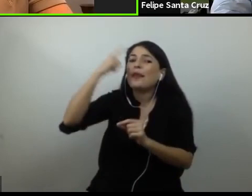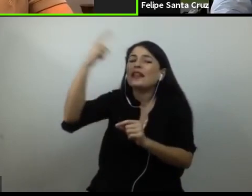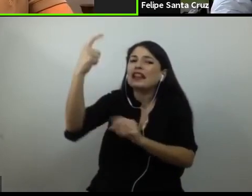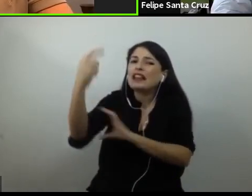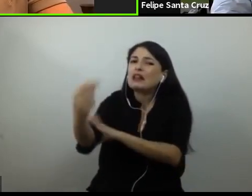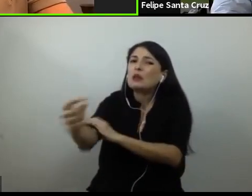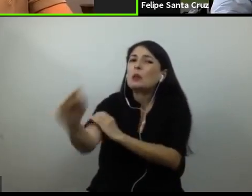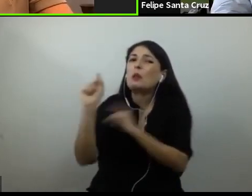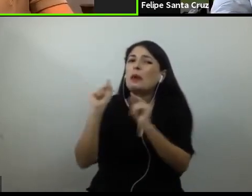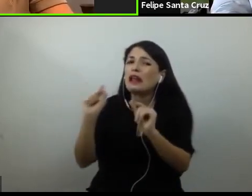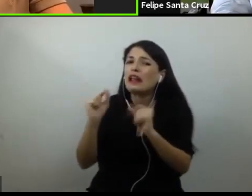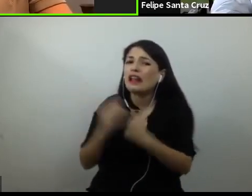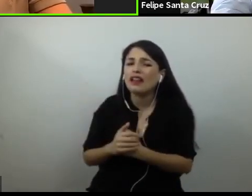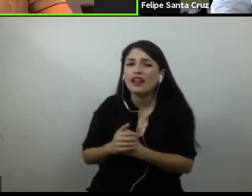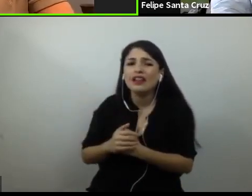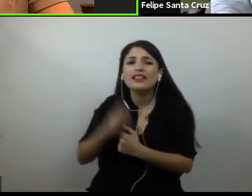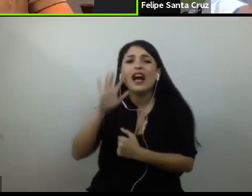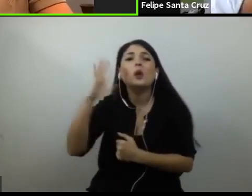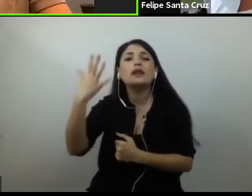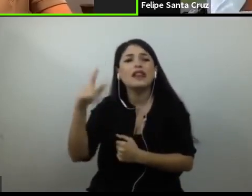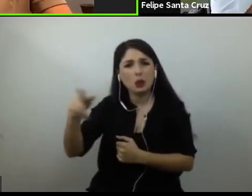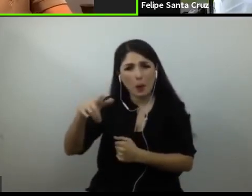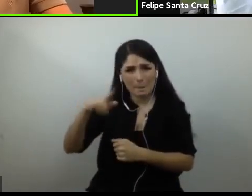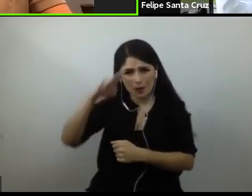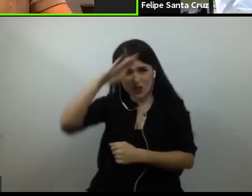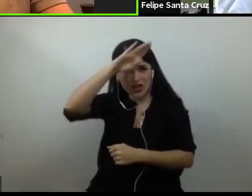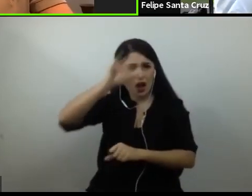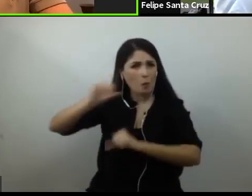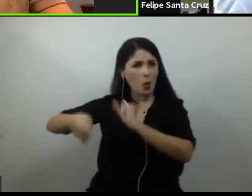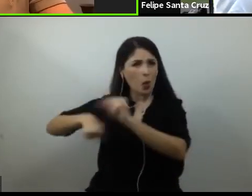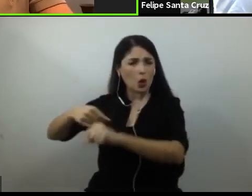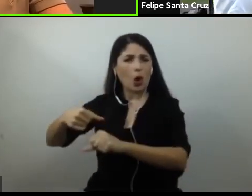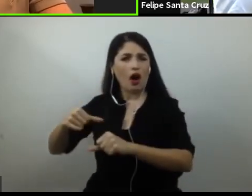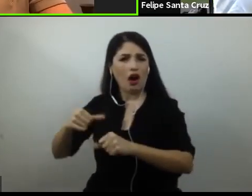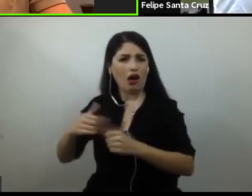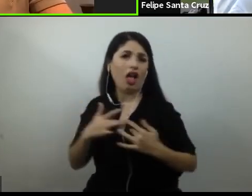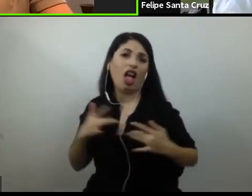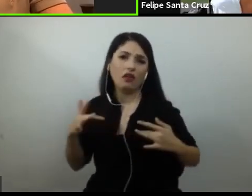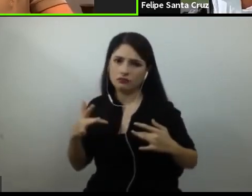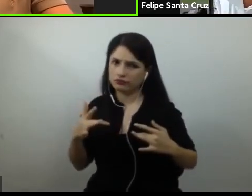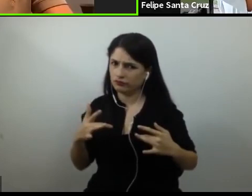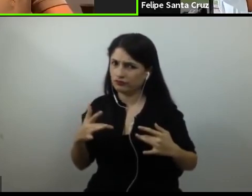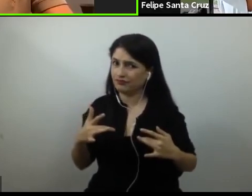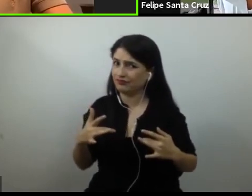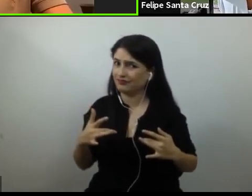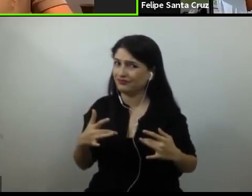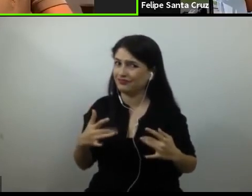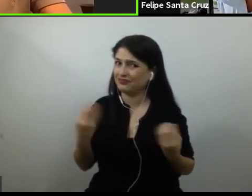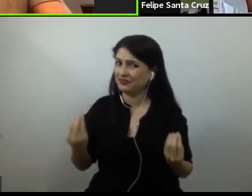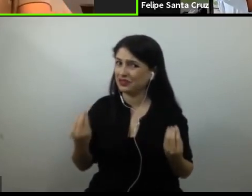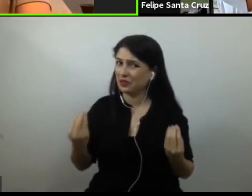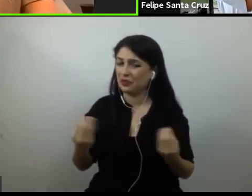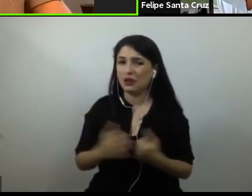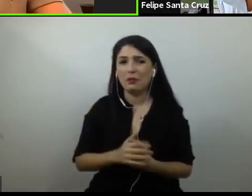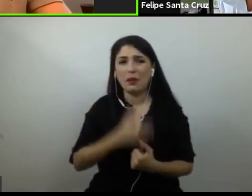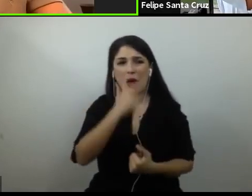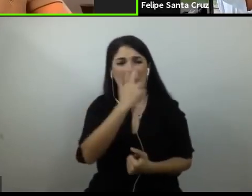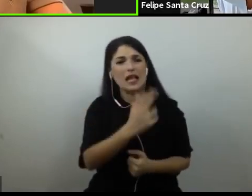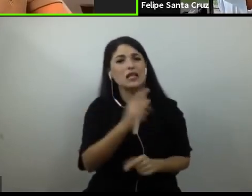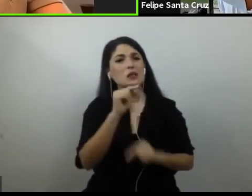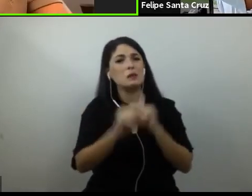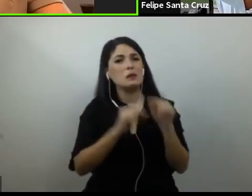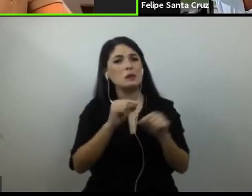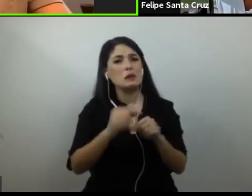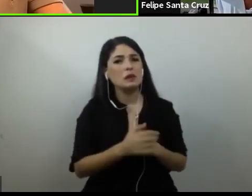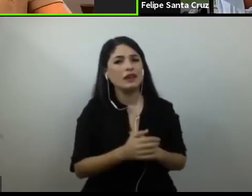imaginando que está acontecendo? Até fiz um paralelo. É como se o Obama apoiasse o Trump para derrotar o